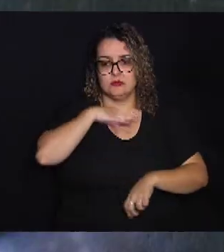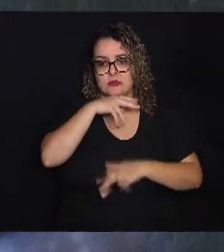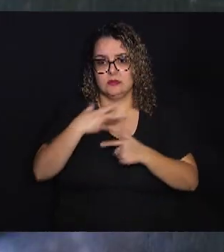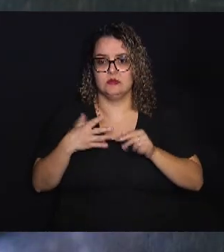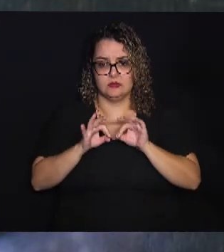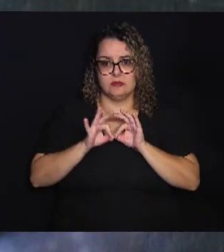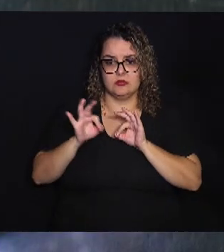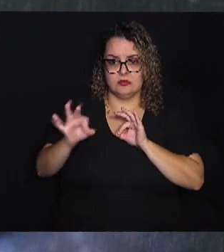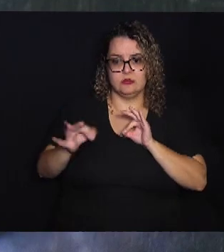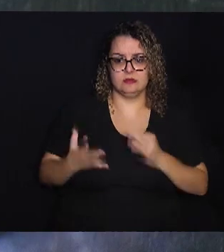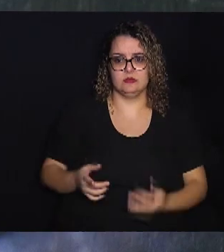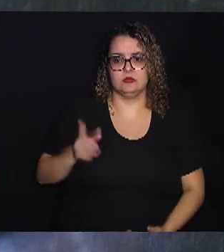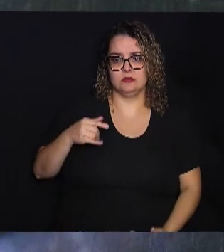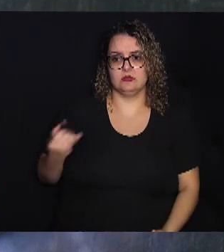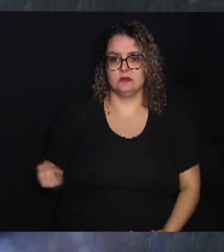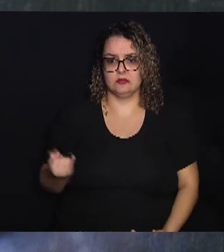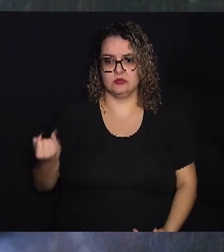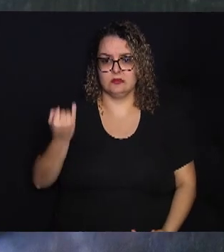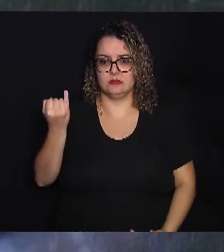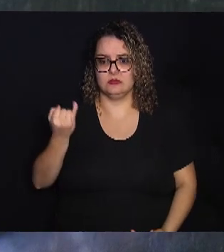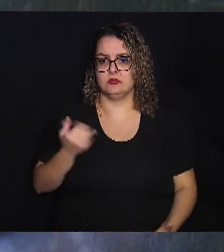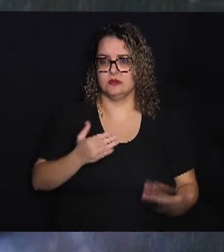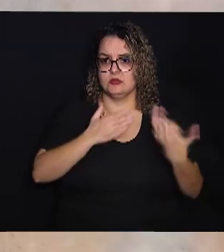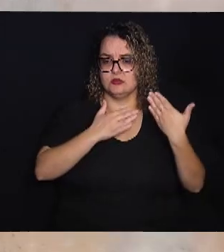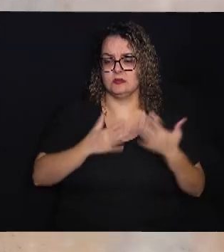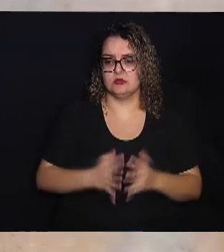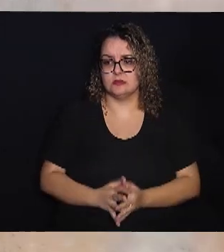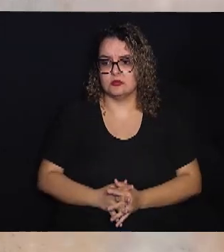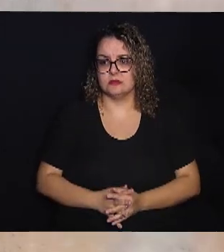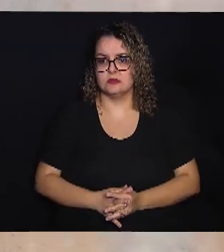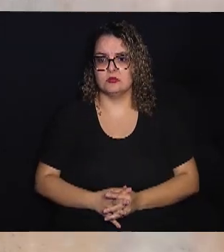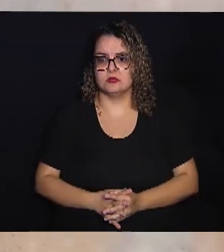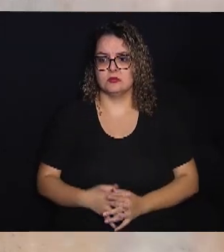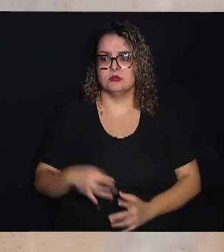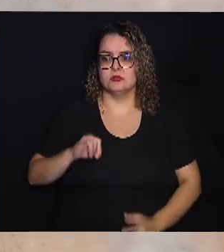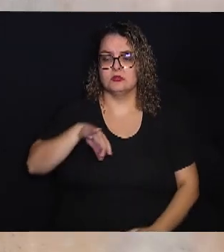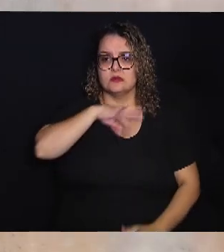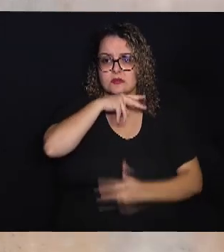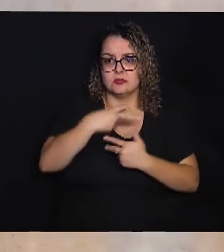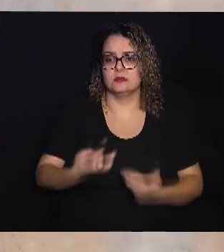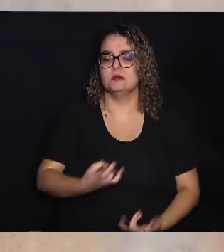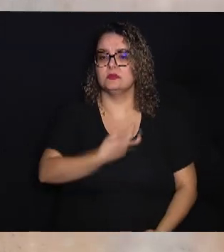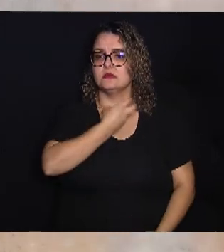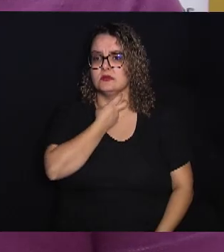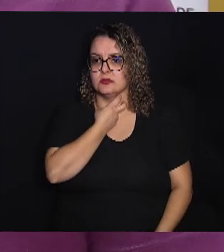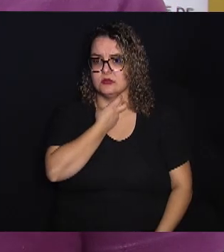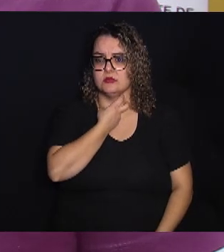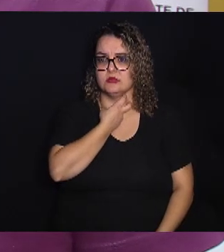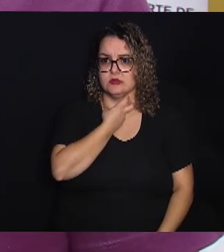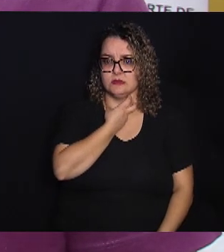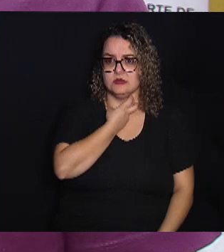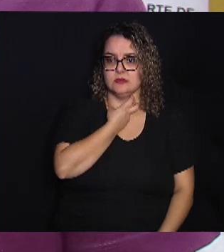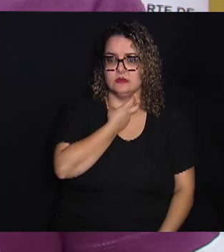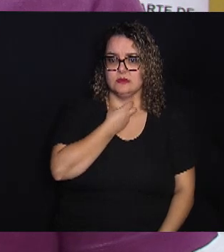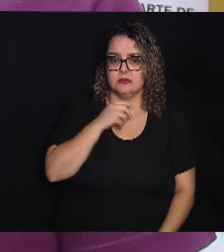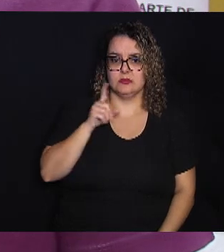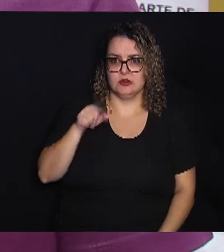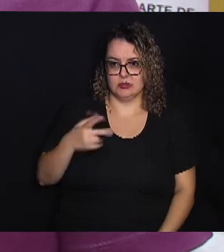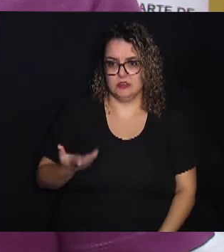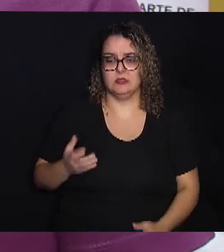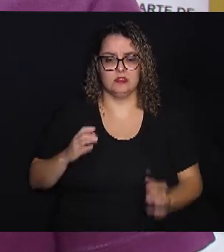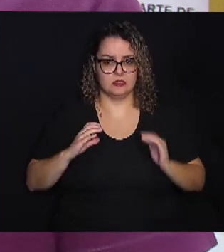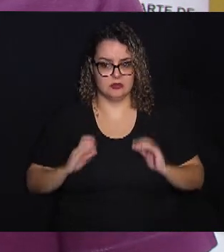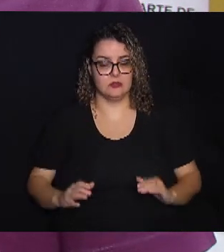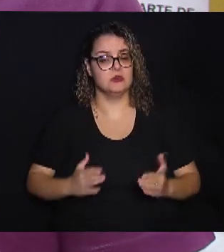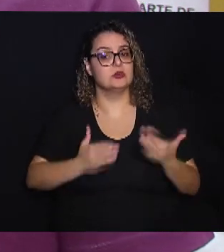ou não. A observação dos animais com o devido distanciamento é importante em casos suspeitos. Se o animal, se for o